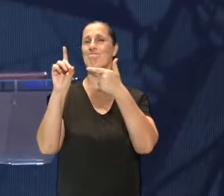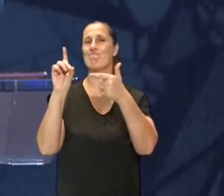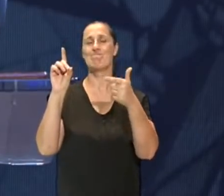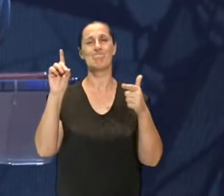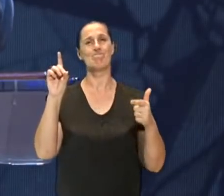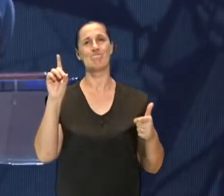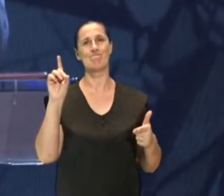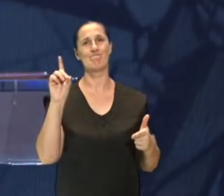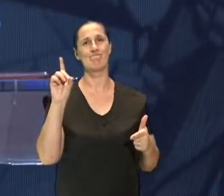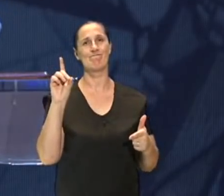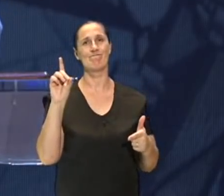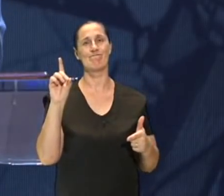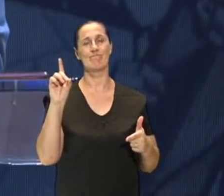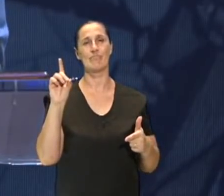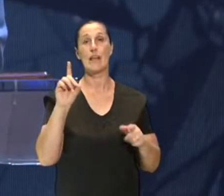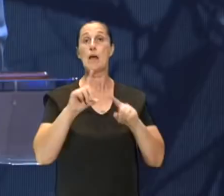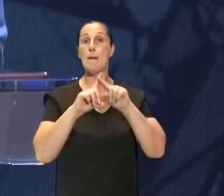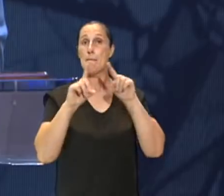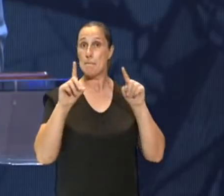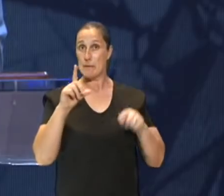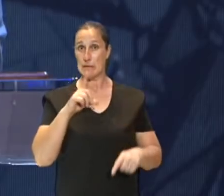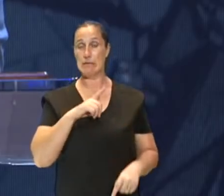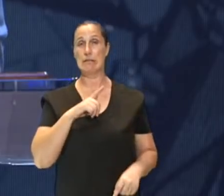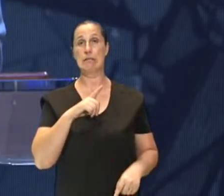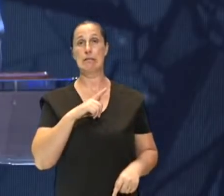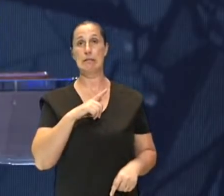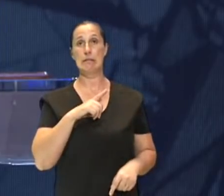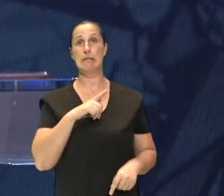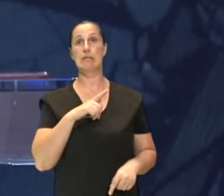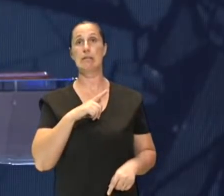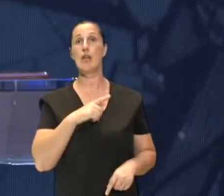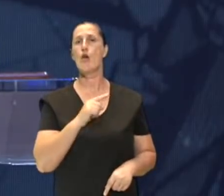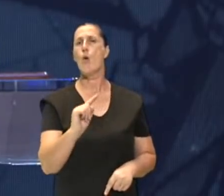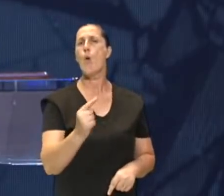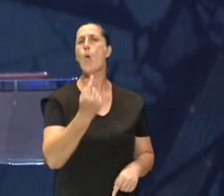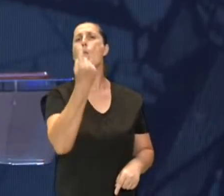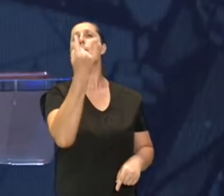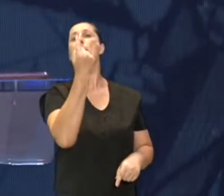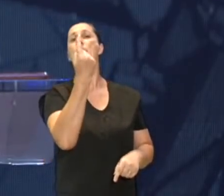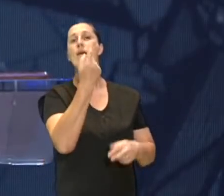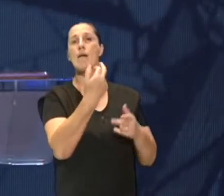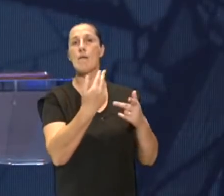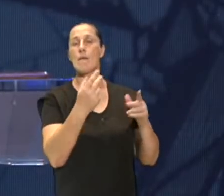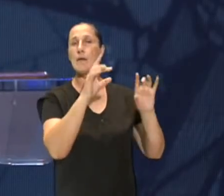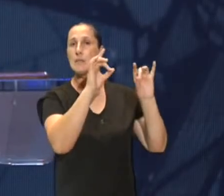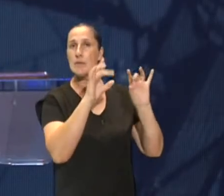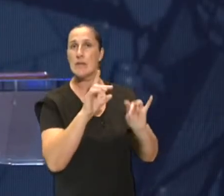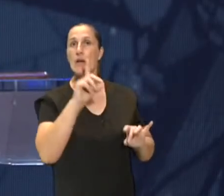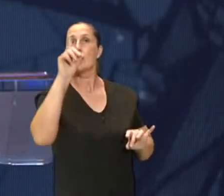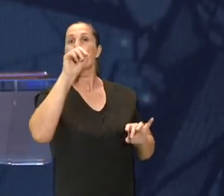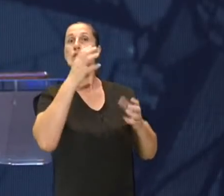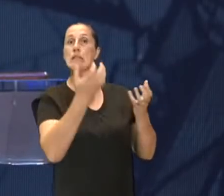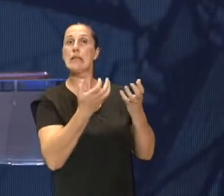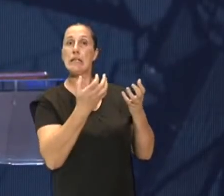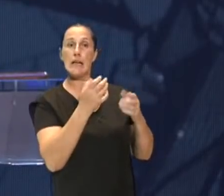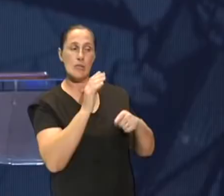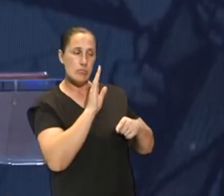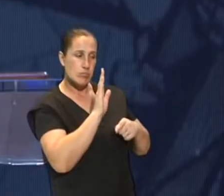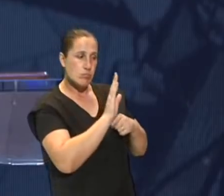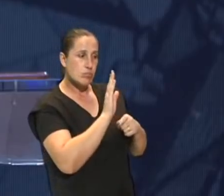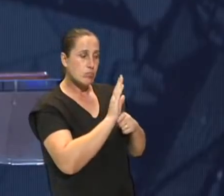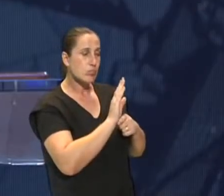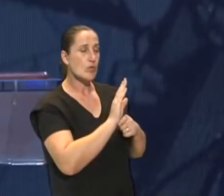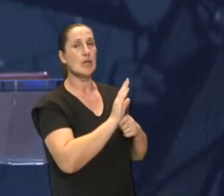Mas há uma coisa em especial que Deus queria tratar no coração de Ezequias, e isso fica